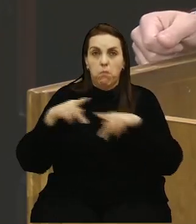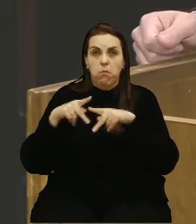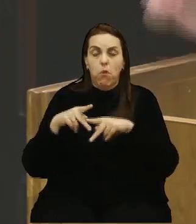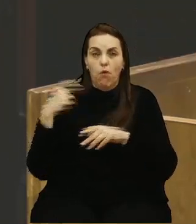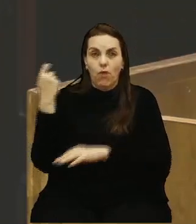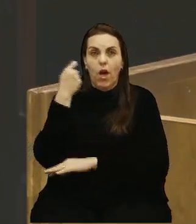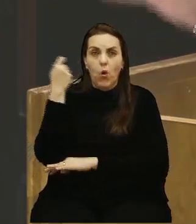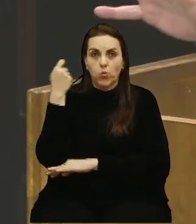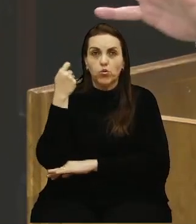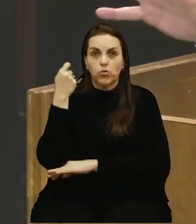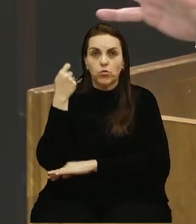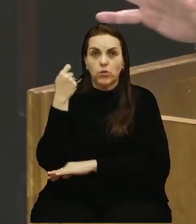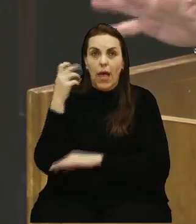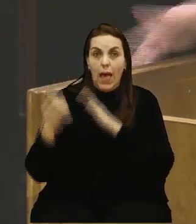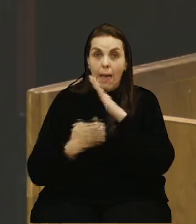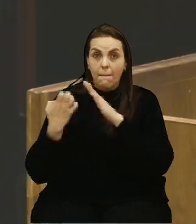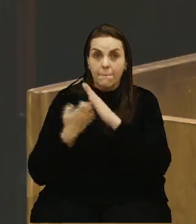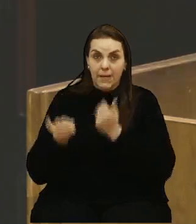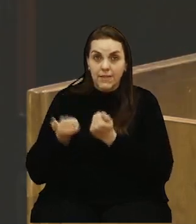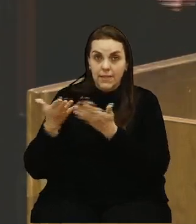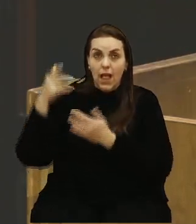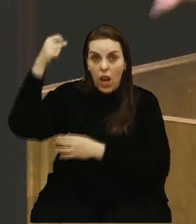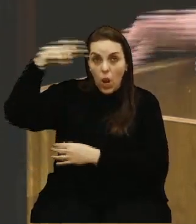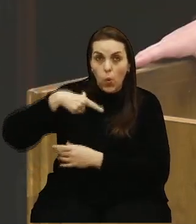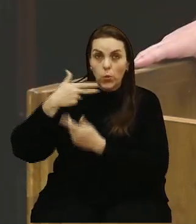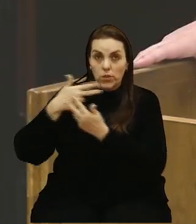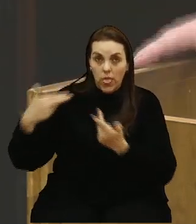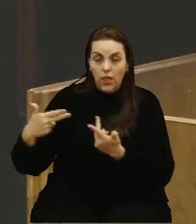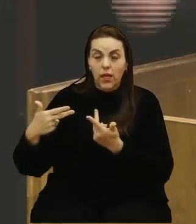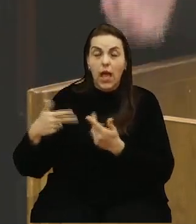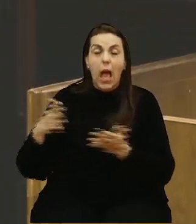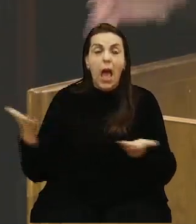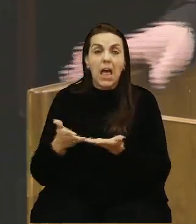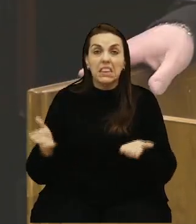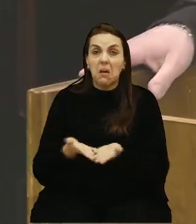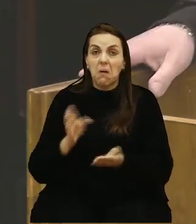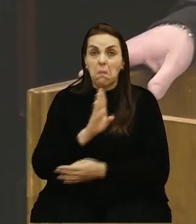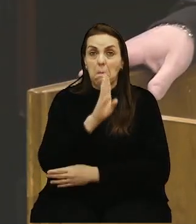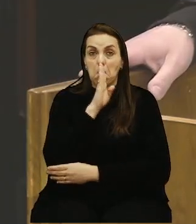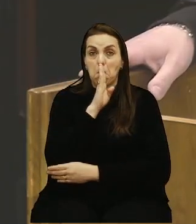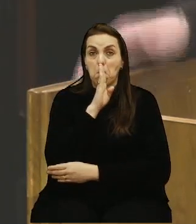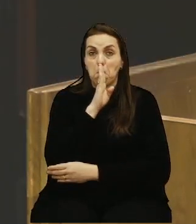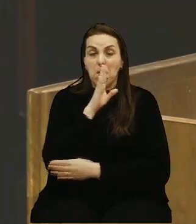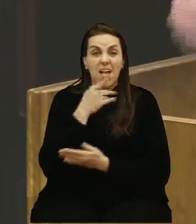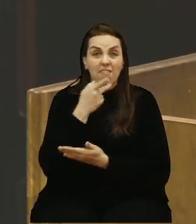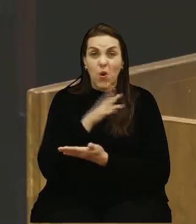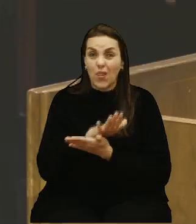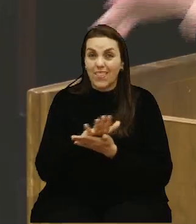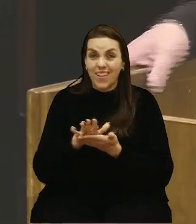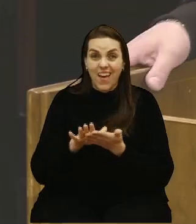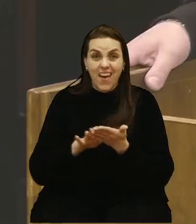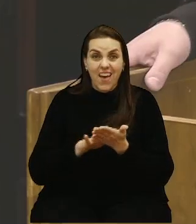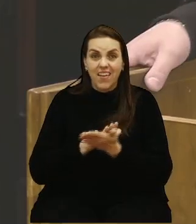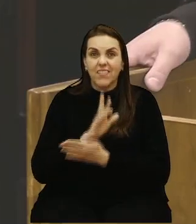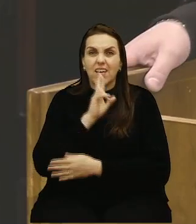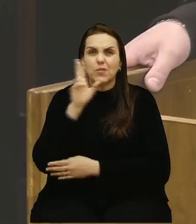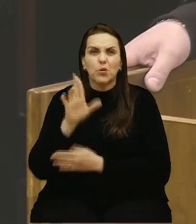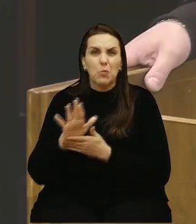povo gaúcho. Mas até agora, silêncio sepulcral. Nada. Nada